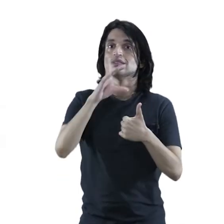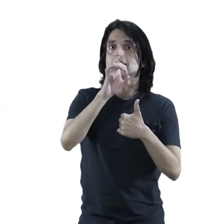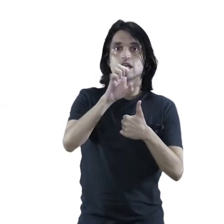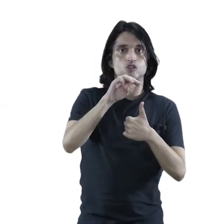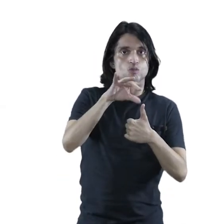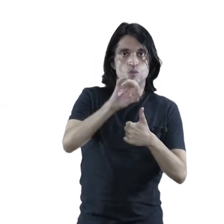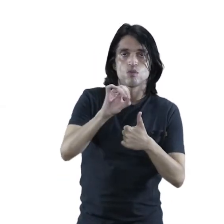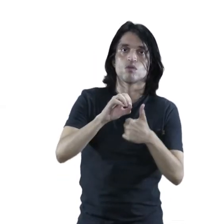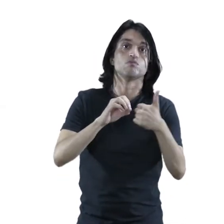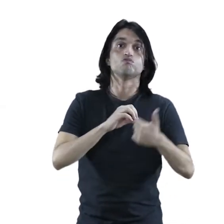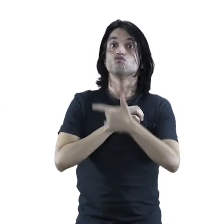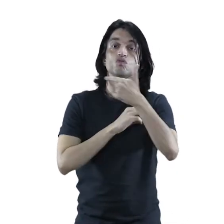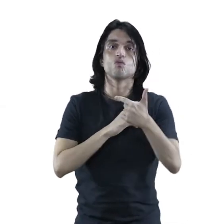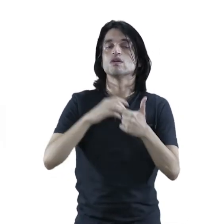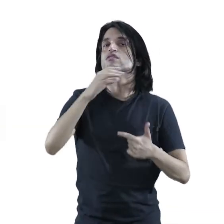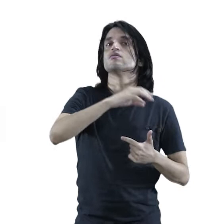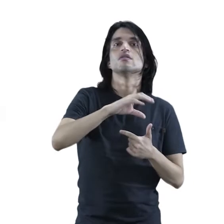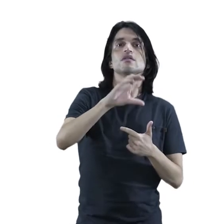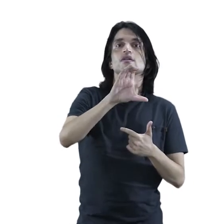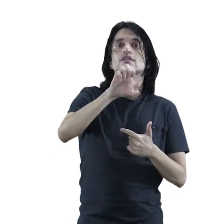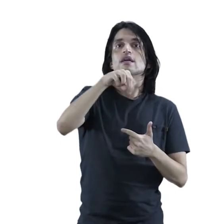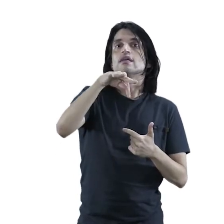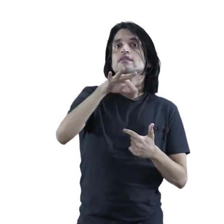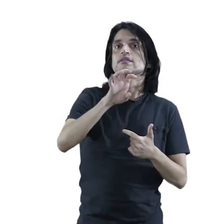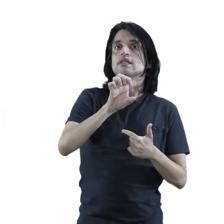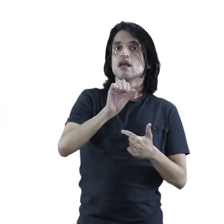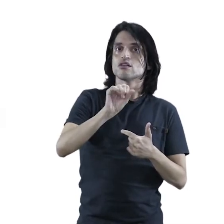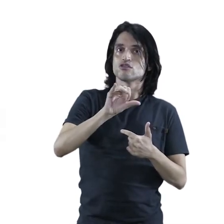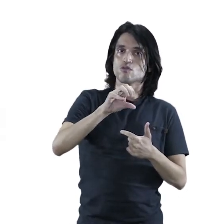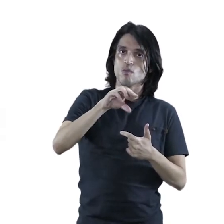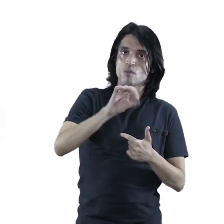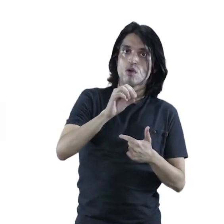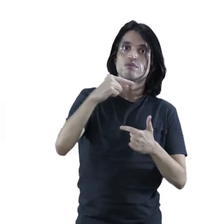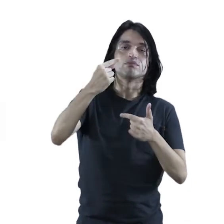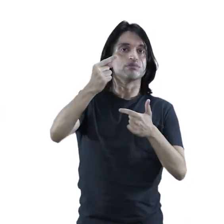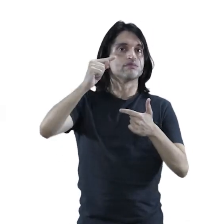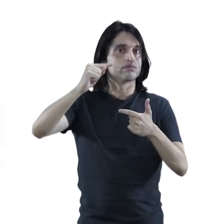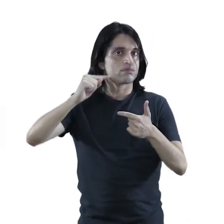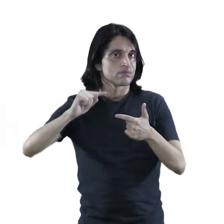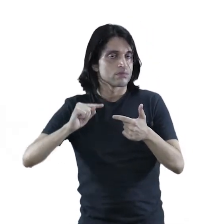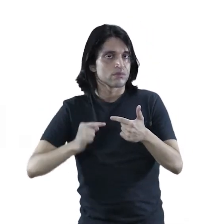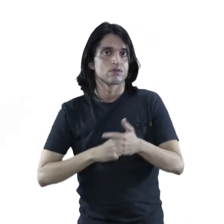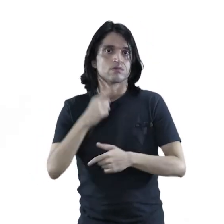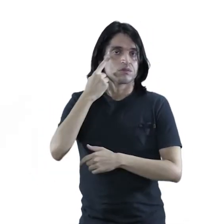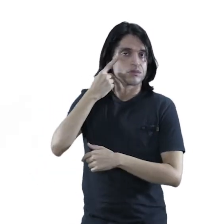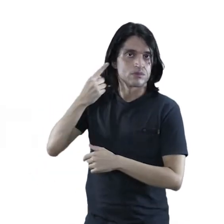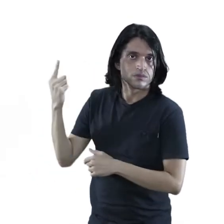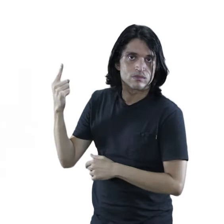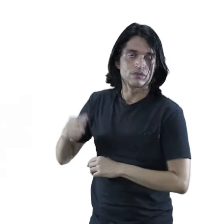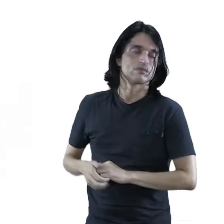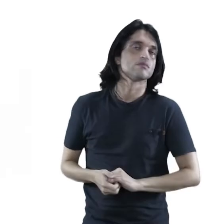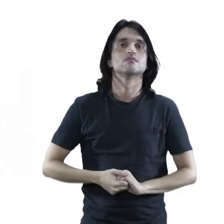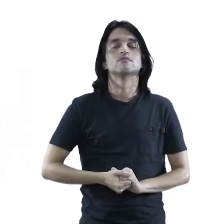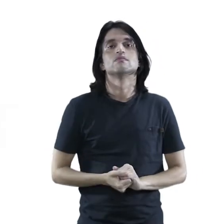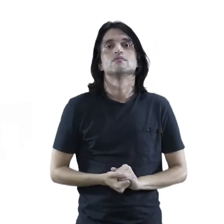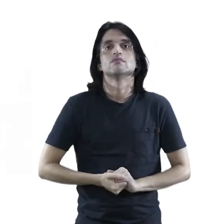decimal, décimo; 2 casas decimais, centésimos; 3 casas decimais, milésimos; 4 casas decimais,